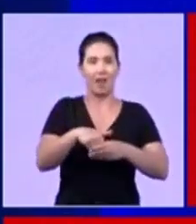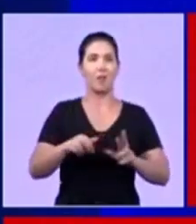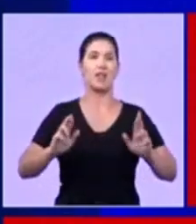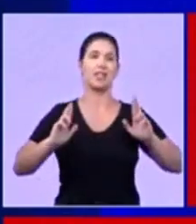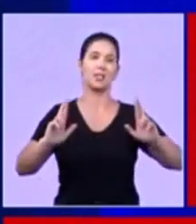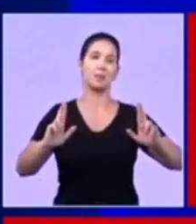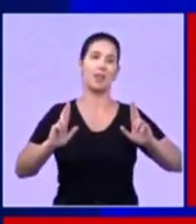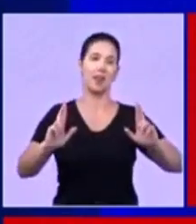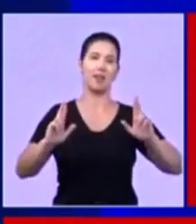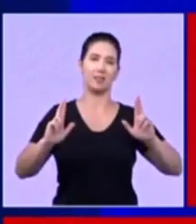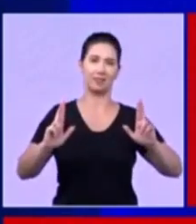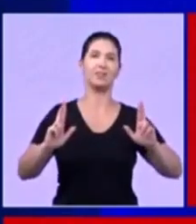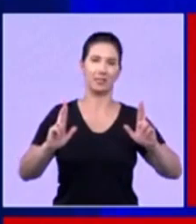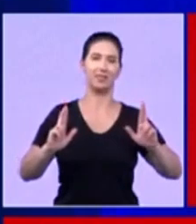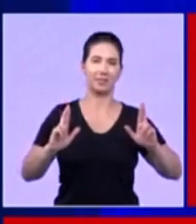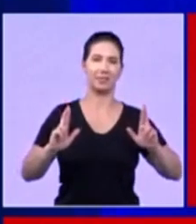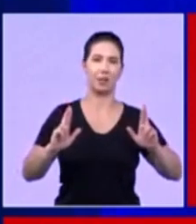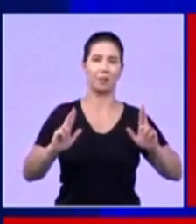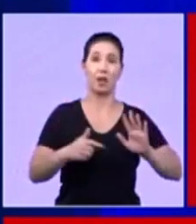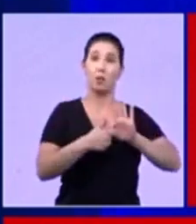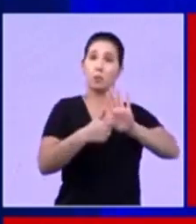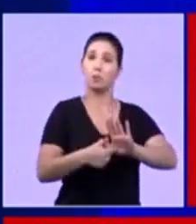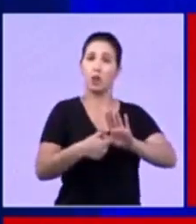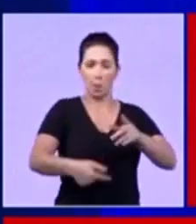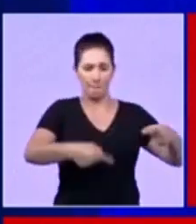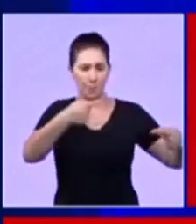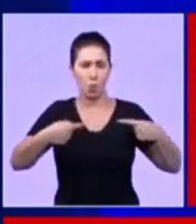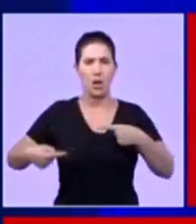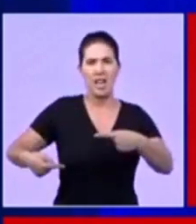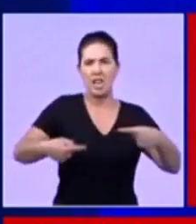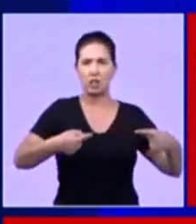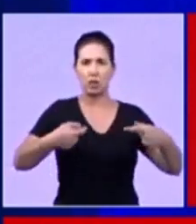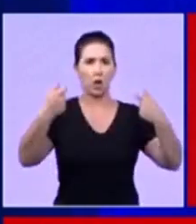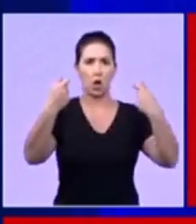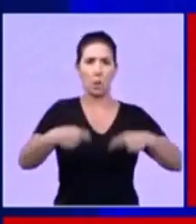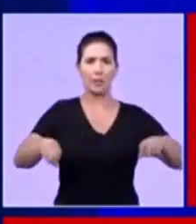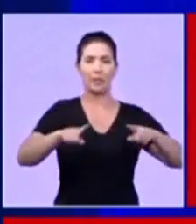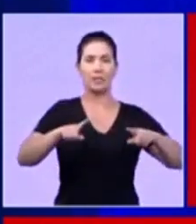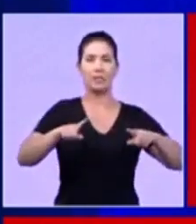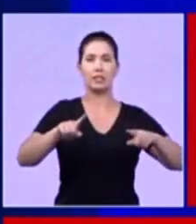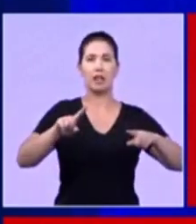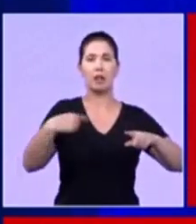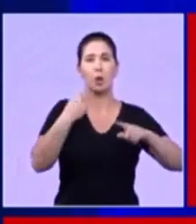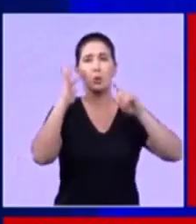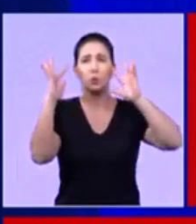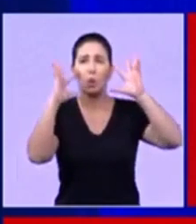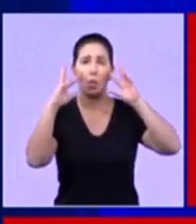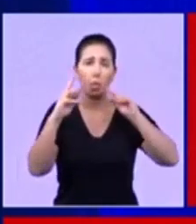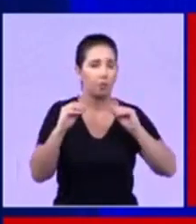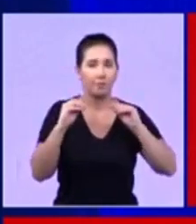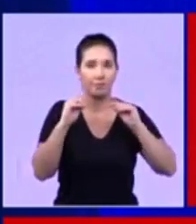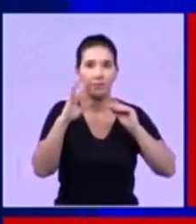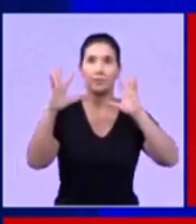que ontem mostraram que para fazer política a gente não precisa abrir mão dos nossos sonhos setenta